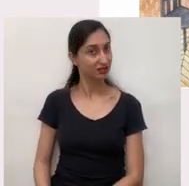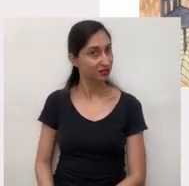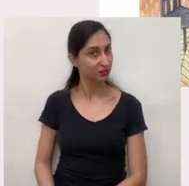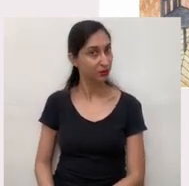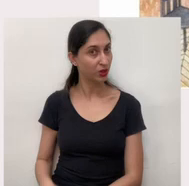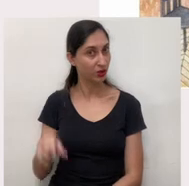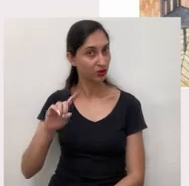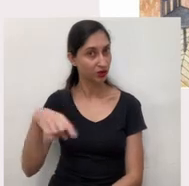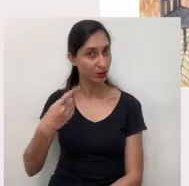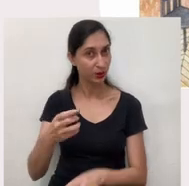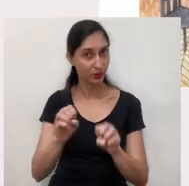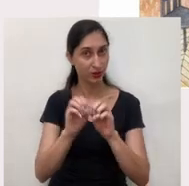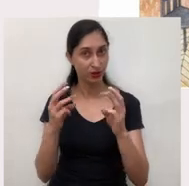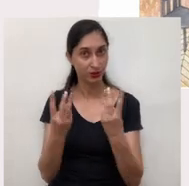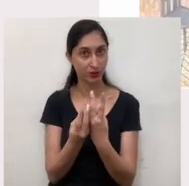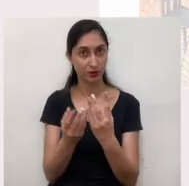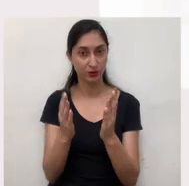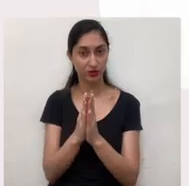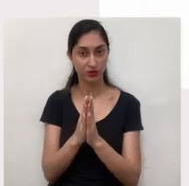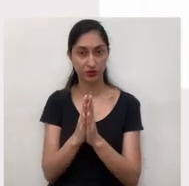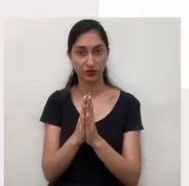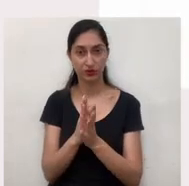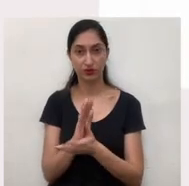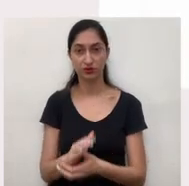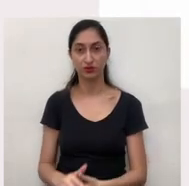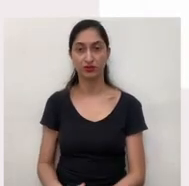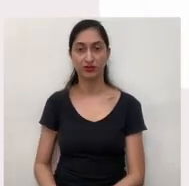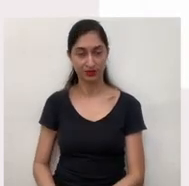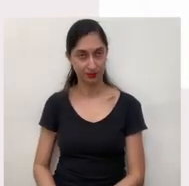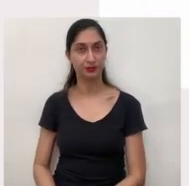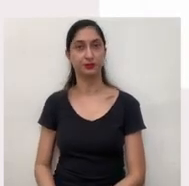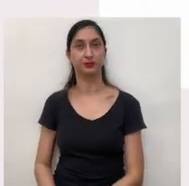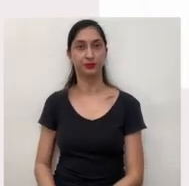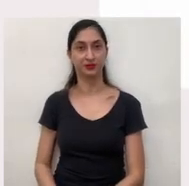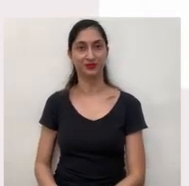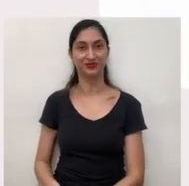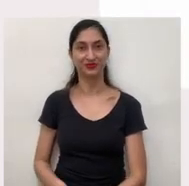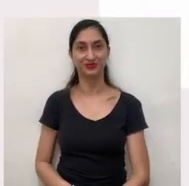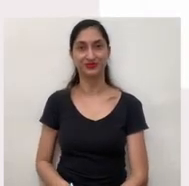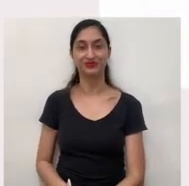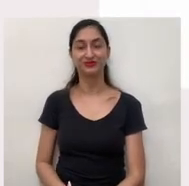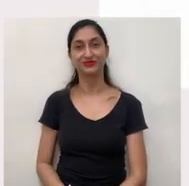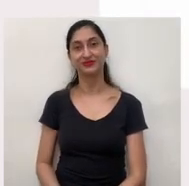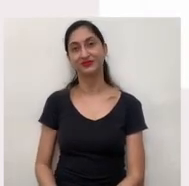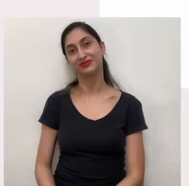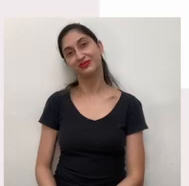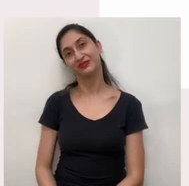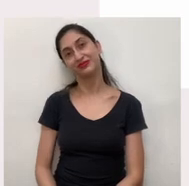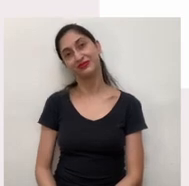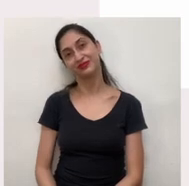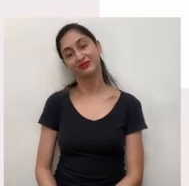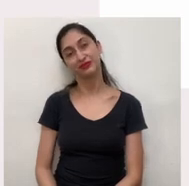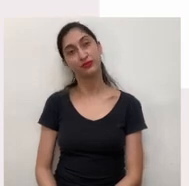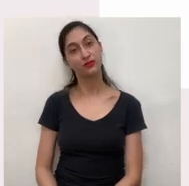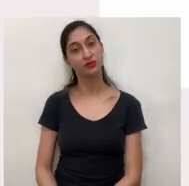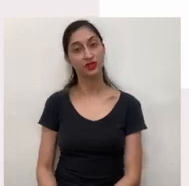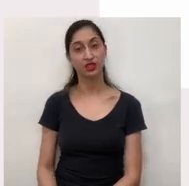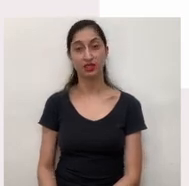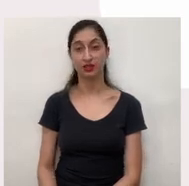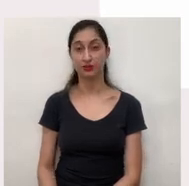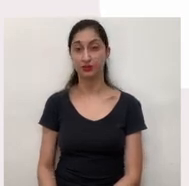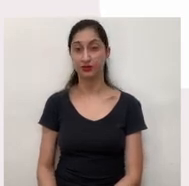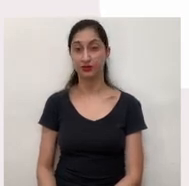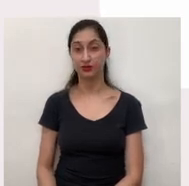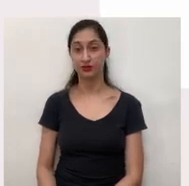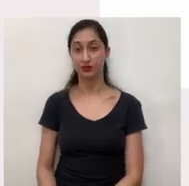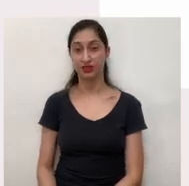Passou? Não? Isso, pronto. Então, essa imagem do meio aí,